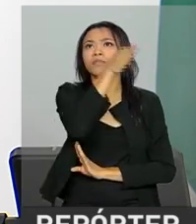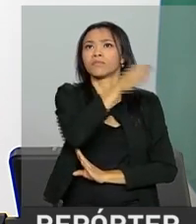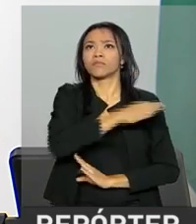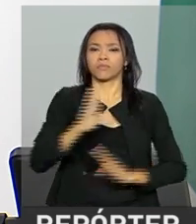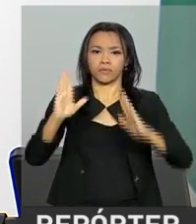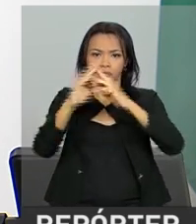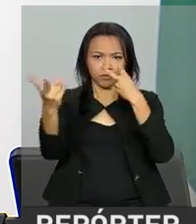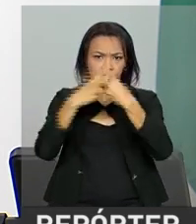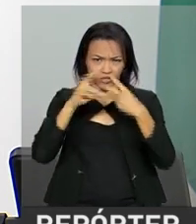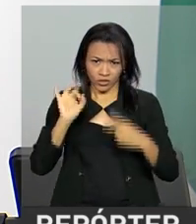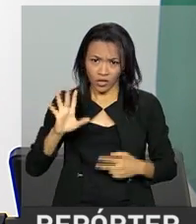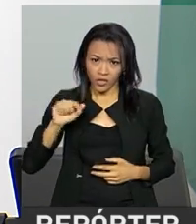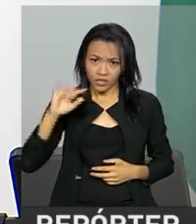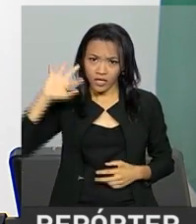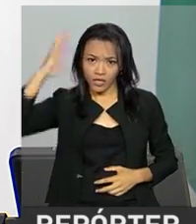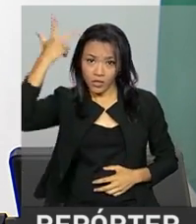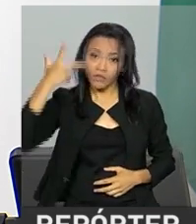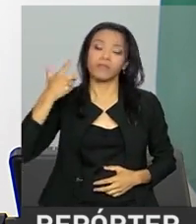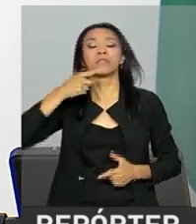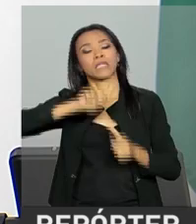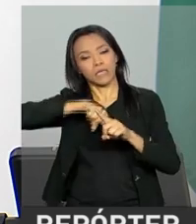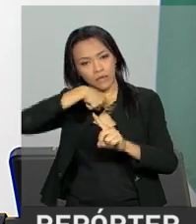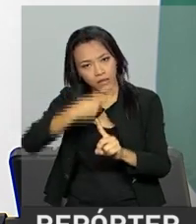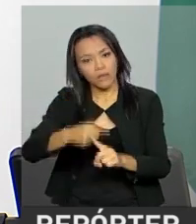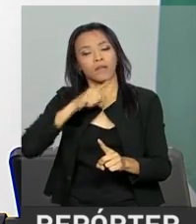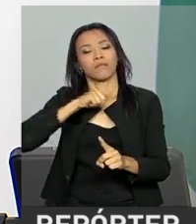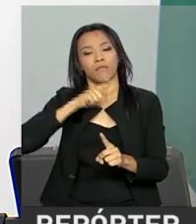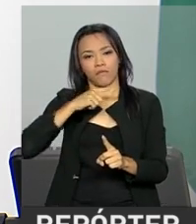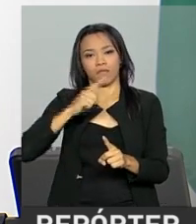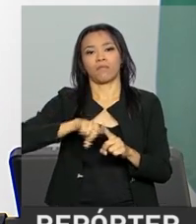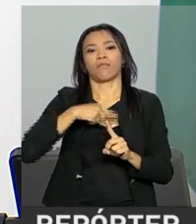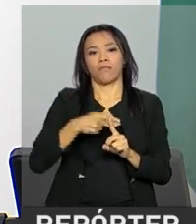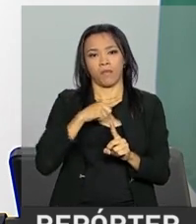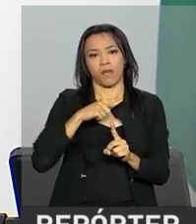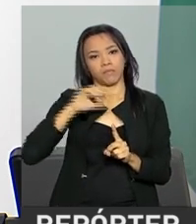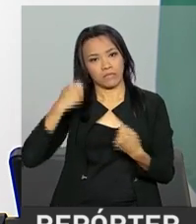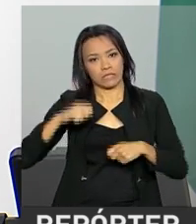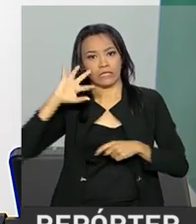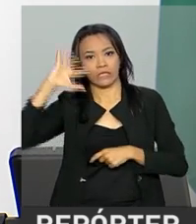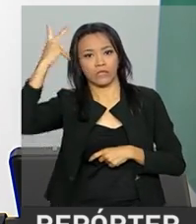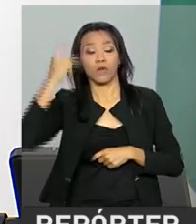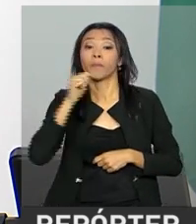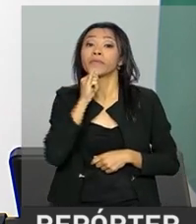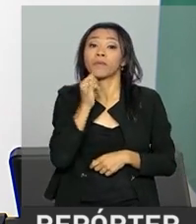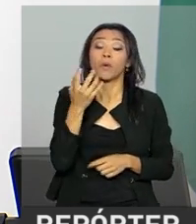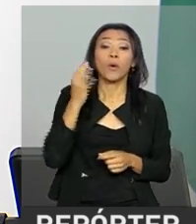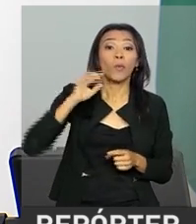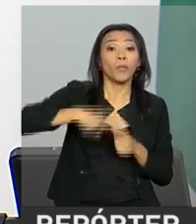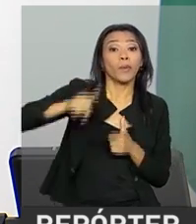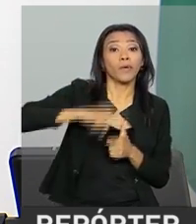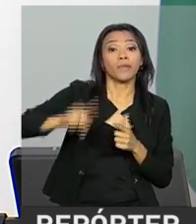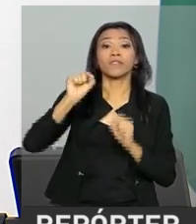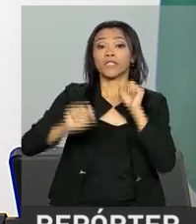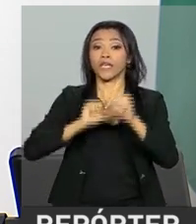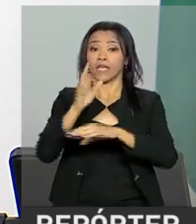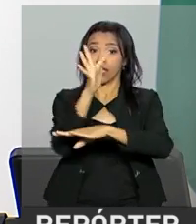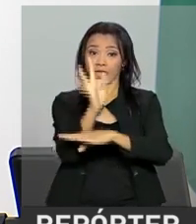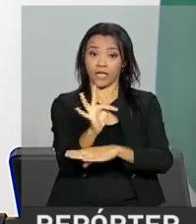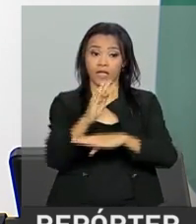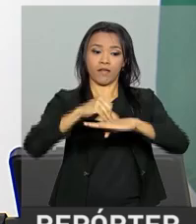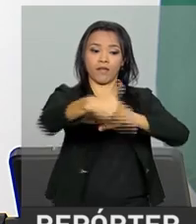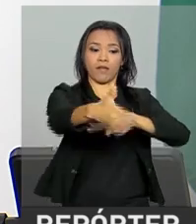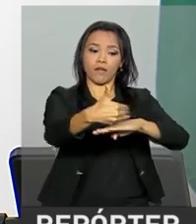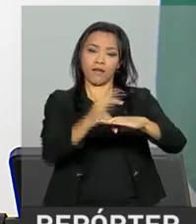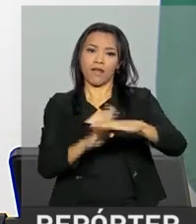questões que deverão ser examinadas. Por exemplo, nós temos um grande problema, que é o problema das fronteiras, não é? Por onde